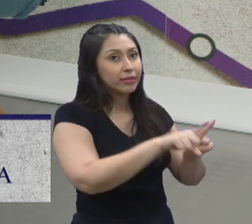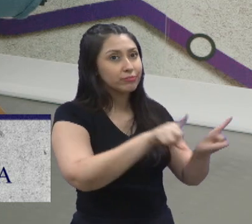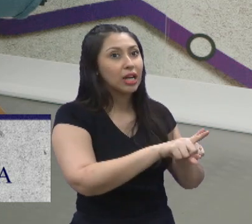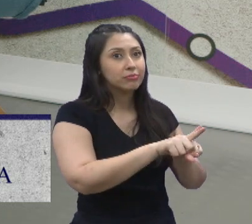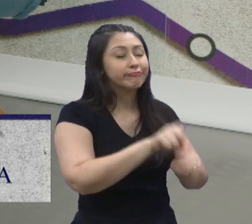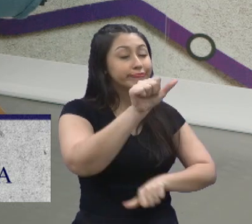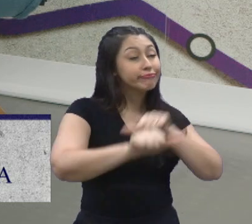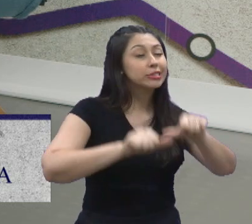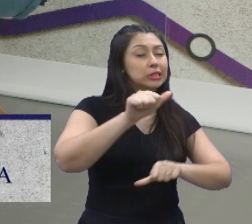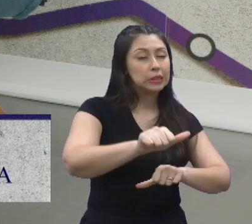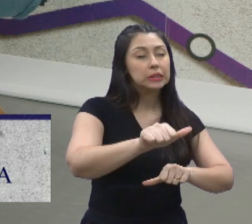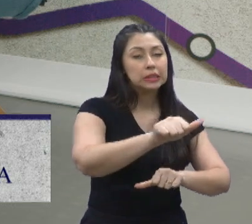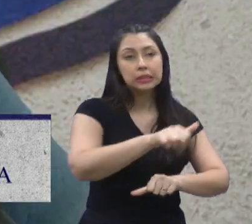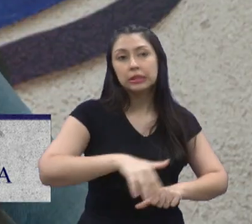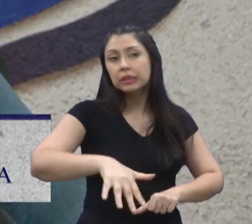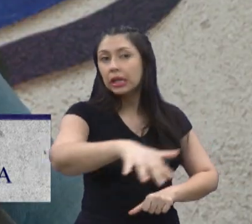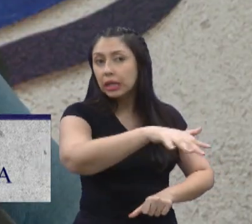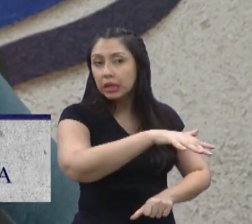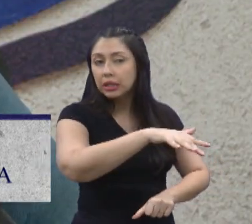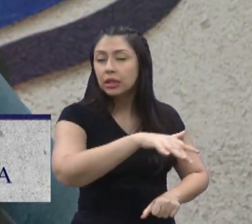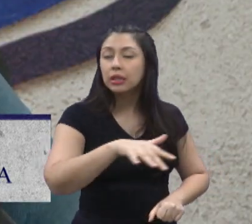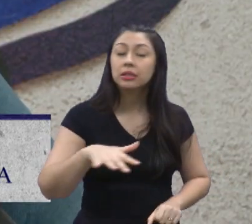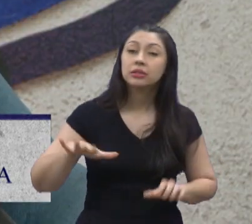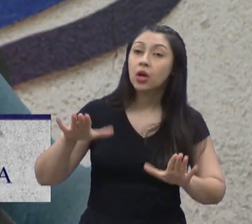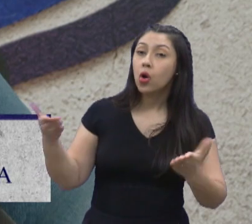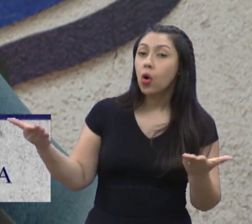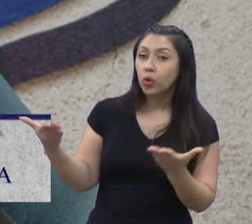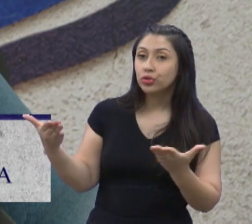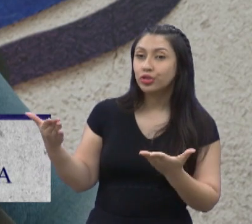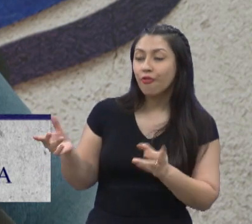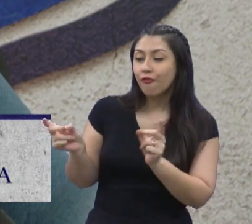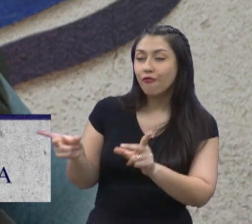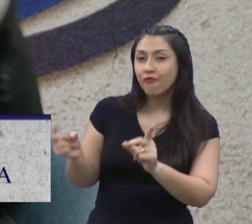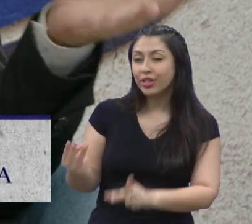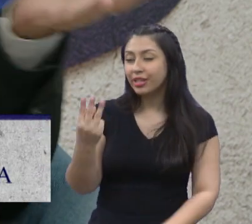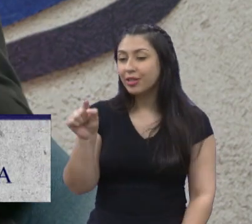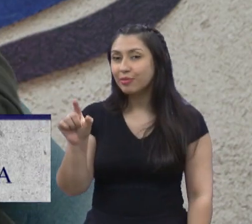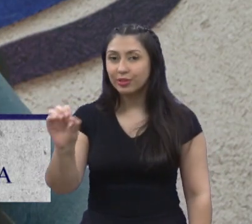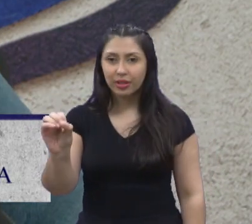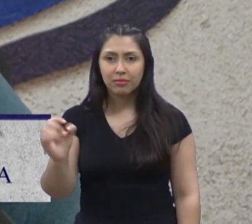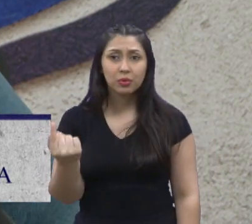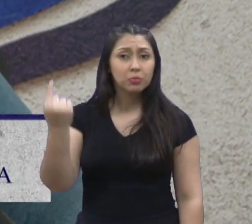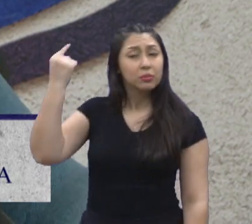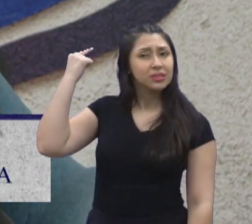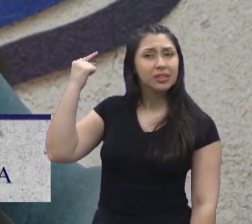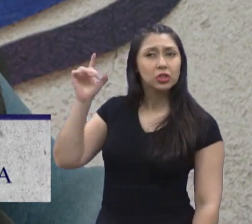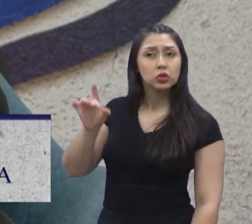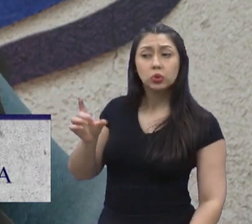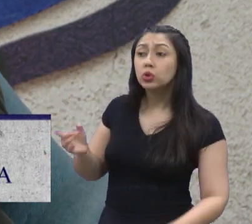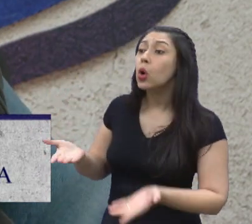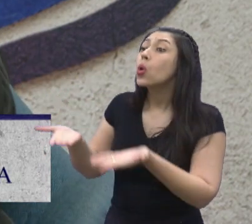interferindo bastante, né, esse setor. Eu costumo dizer que a gente está na venda 3.0 hoje, né? Antigamente era uma venda do tipo empurrada, né? Eu